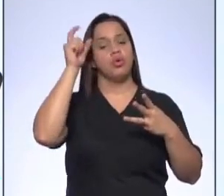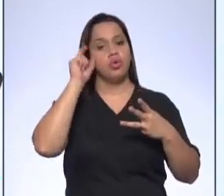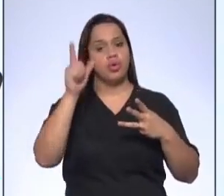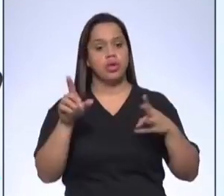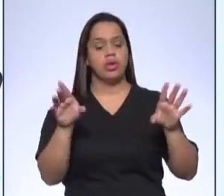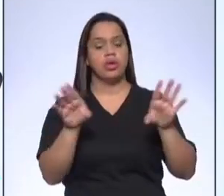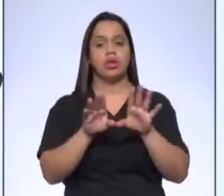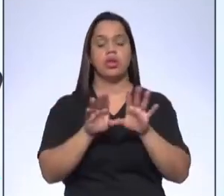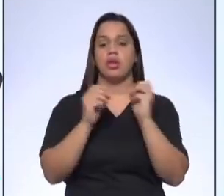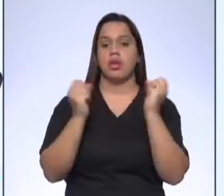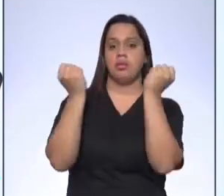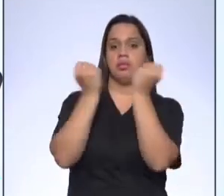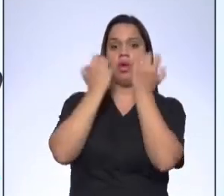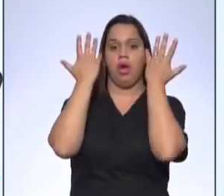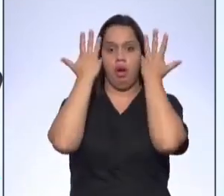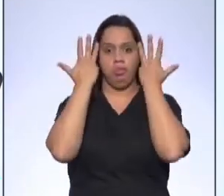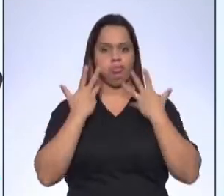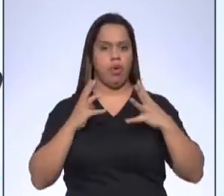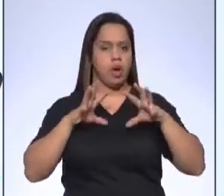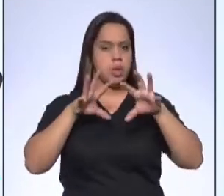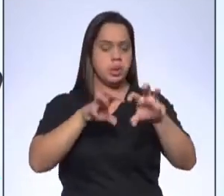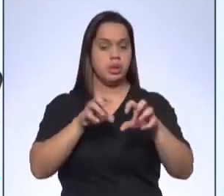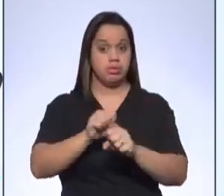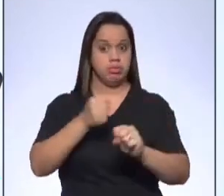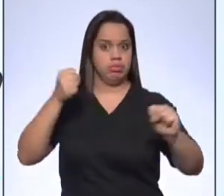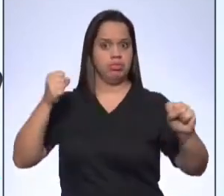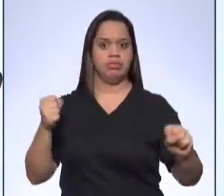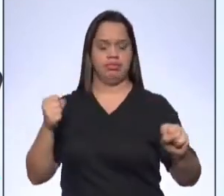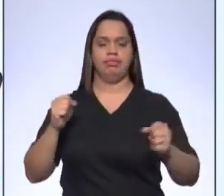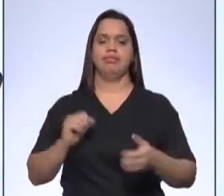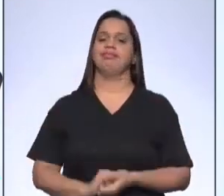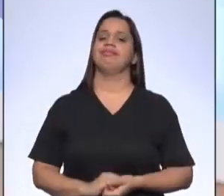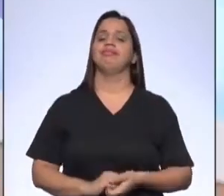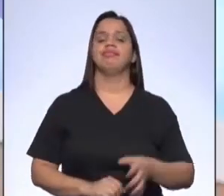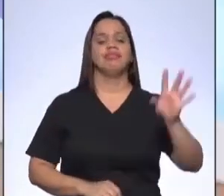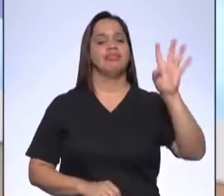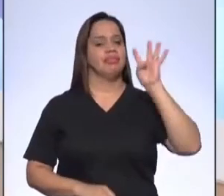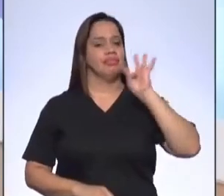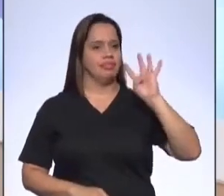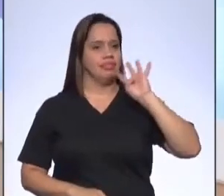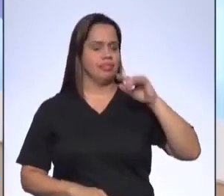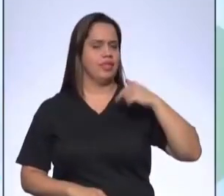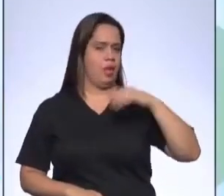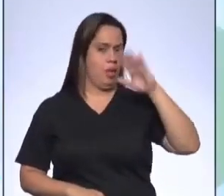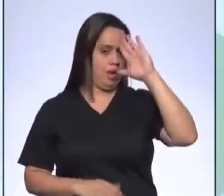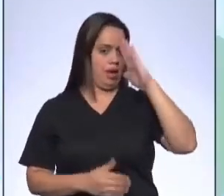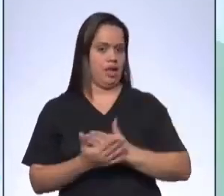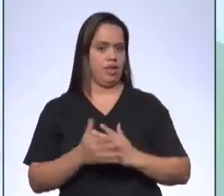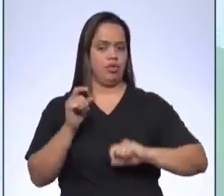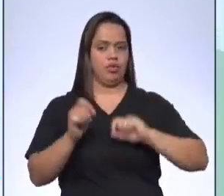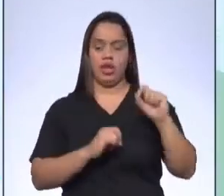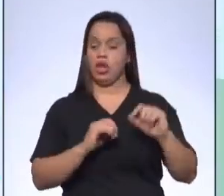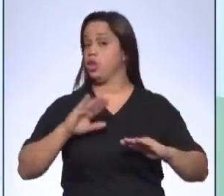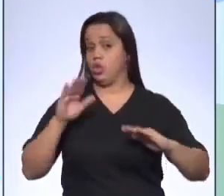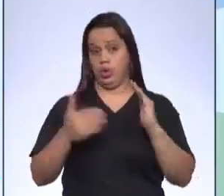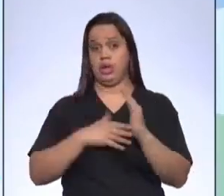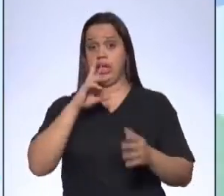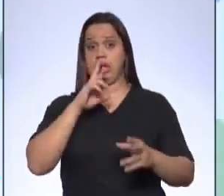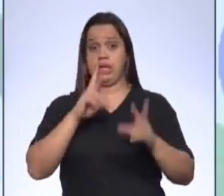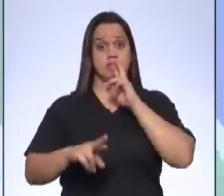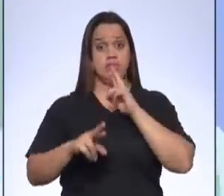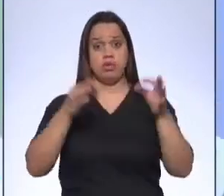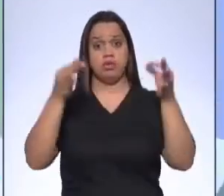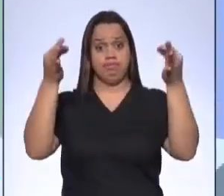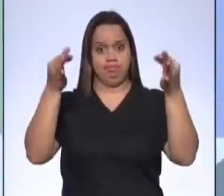se proteger de animais ferozes e grandes. Legal. Eu acredito que uma resposta todas as respostas